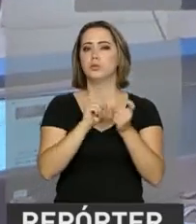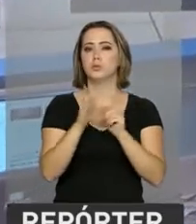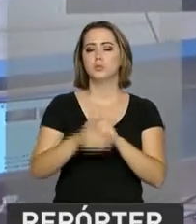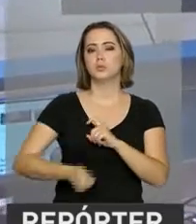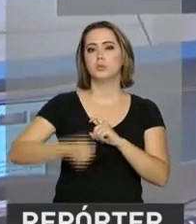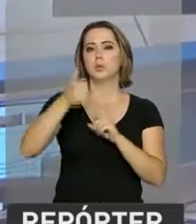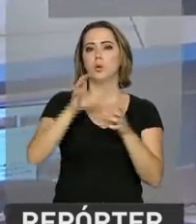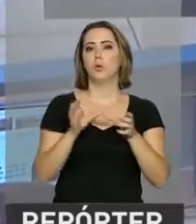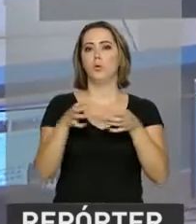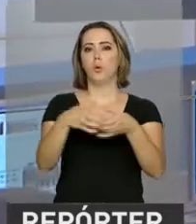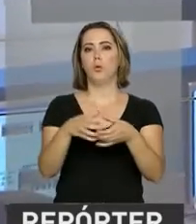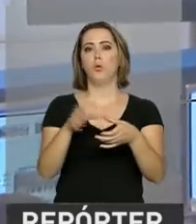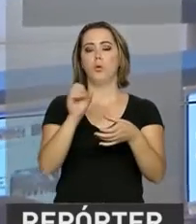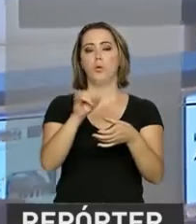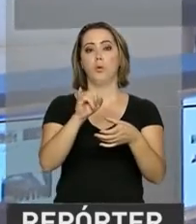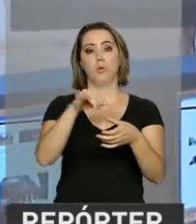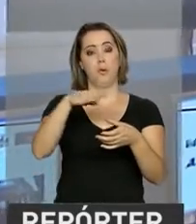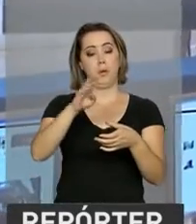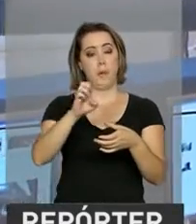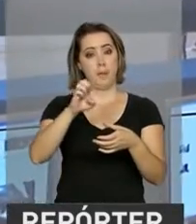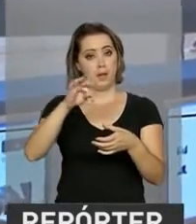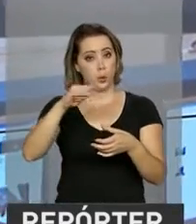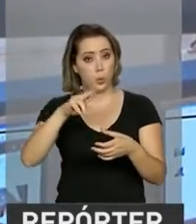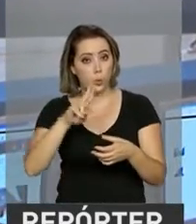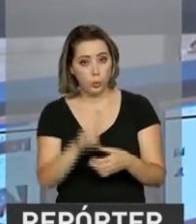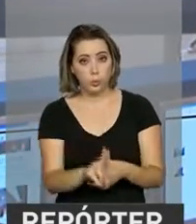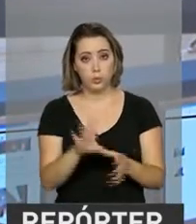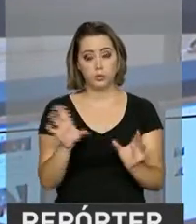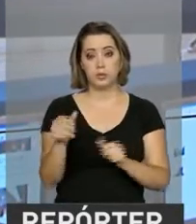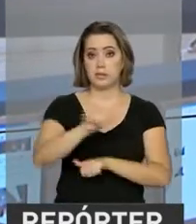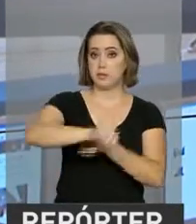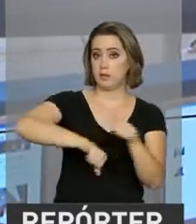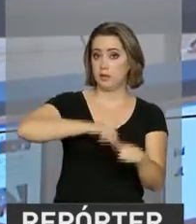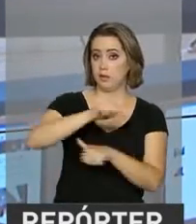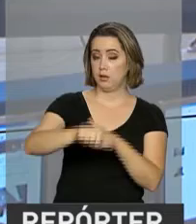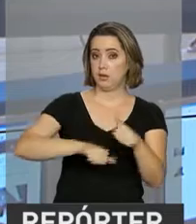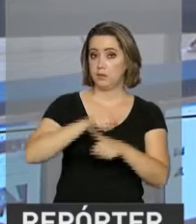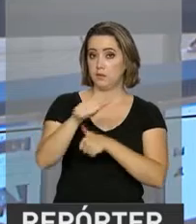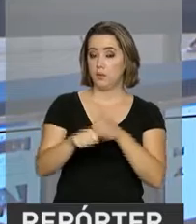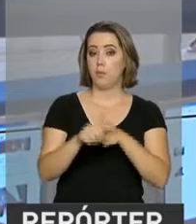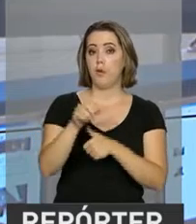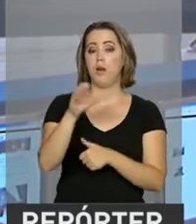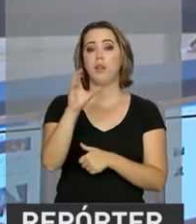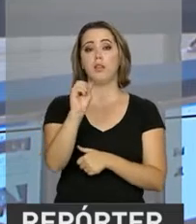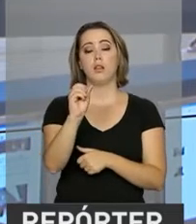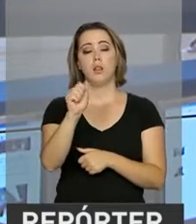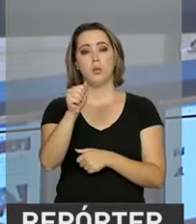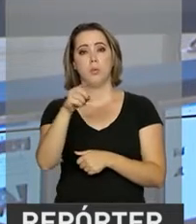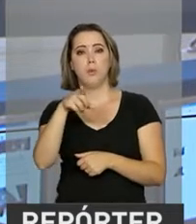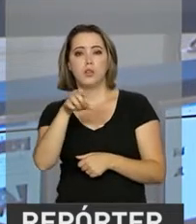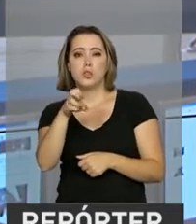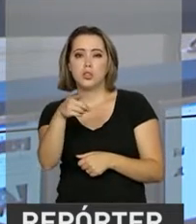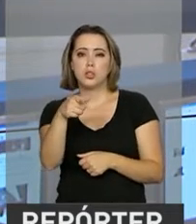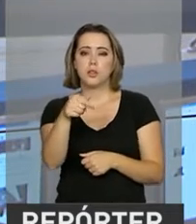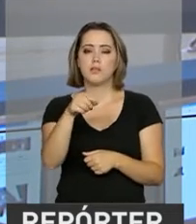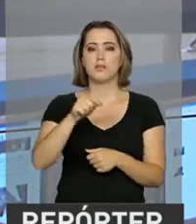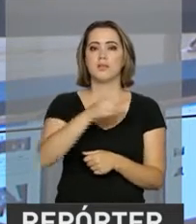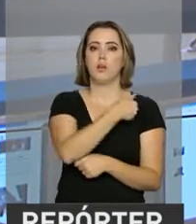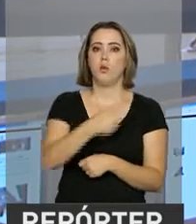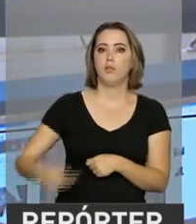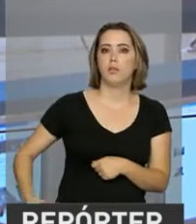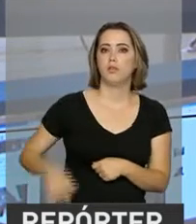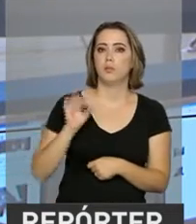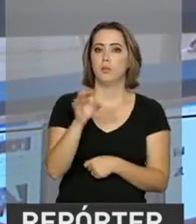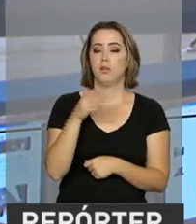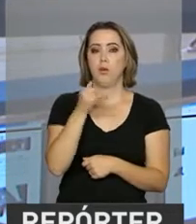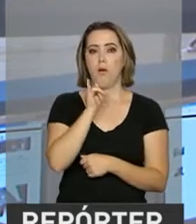instituto brasileiro do turismo embratur vai ser transformado em uma agência governamental como adiantou o presidente do órgão vinícius